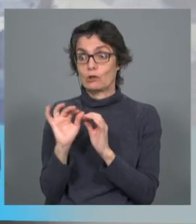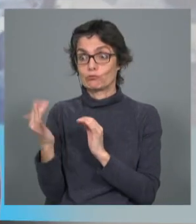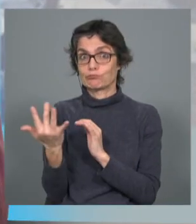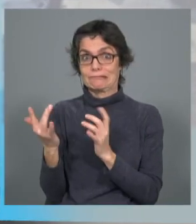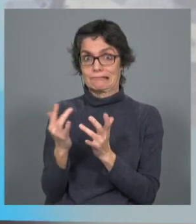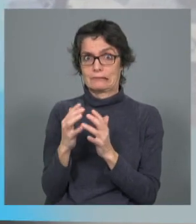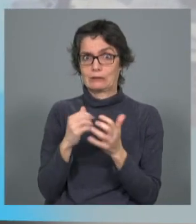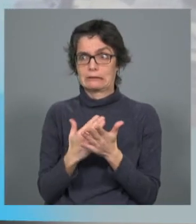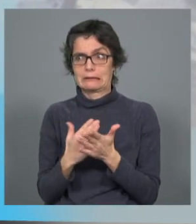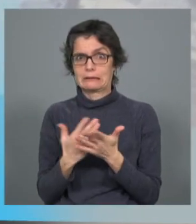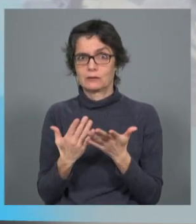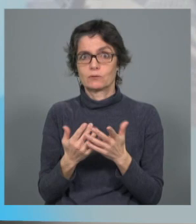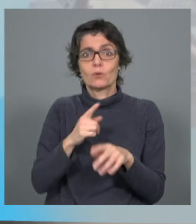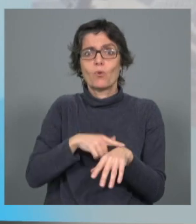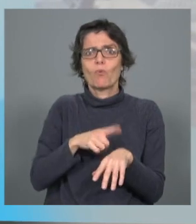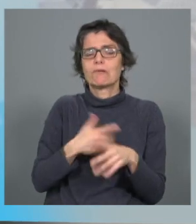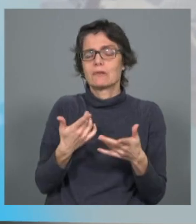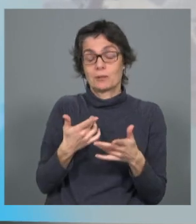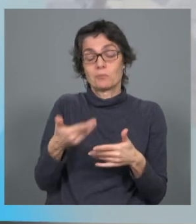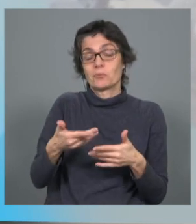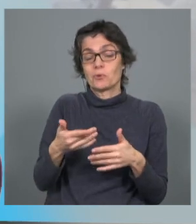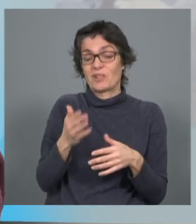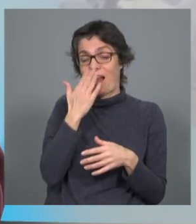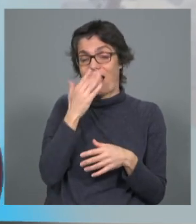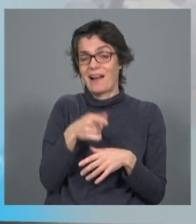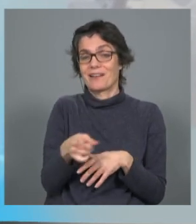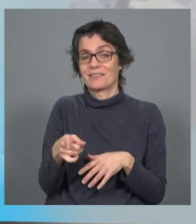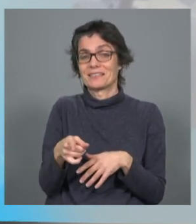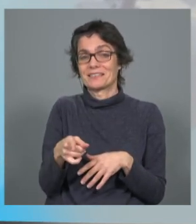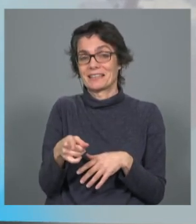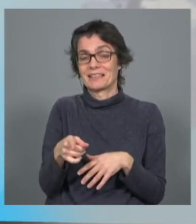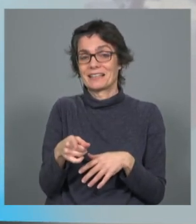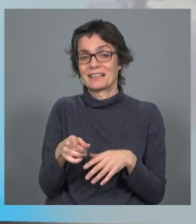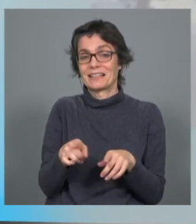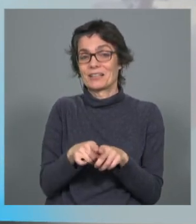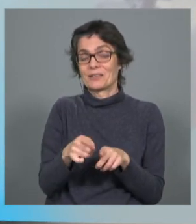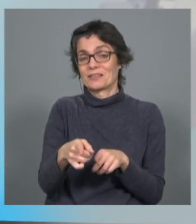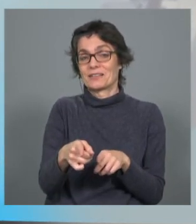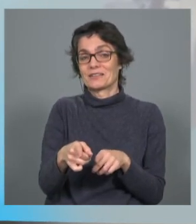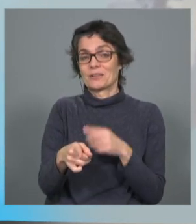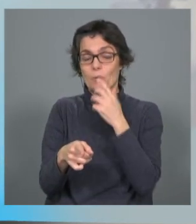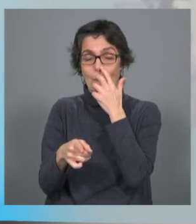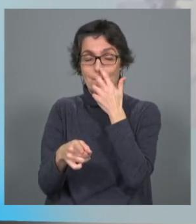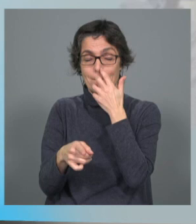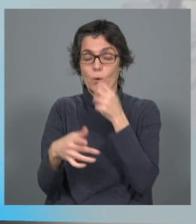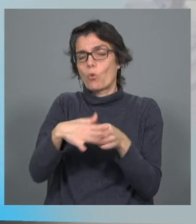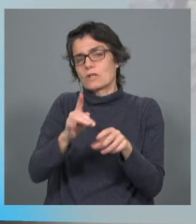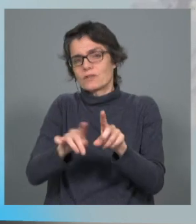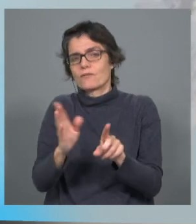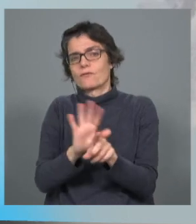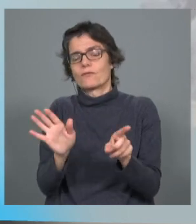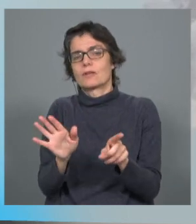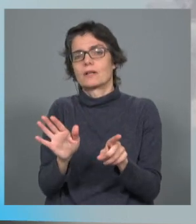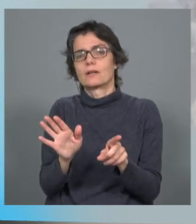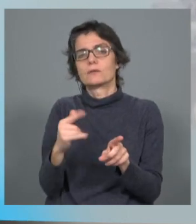Bem, nós vivemos um tempo parecido com esse, não é? Não neste contexto, mas é impressionante como hoje